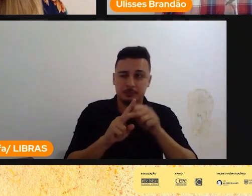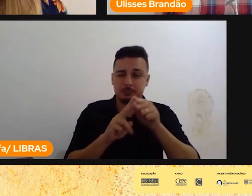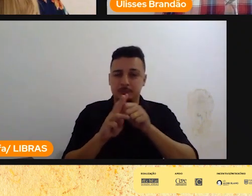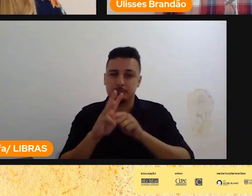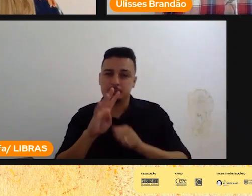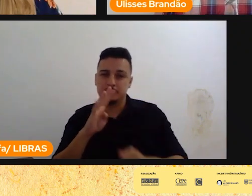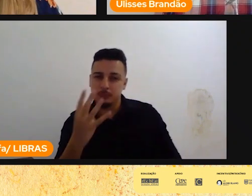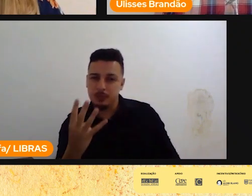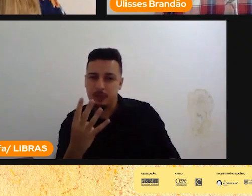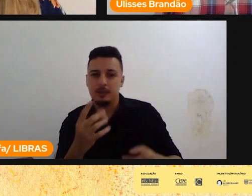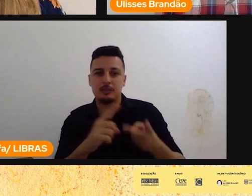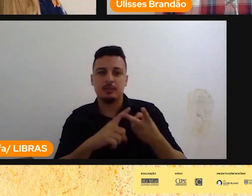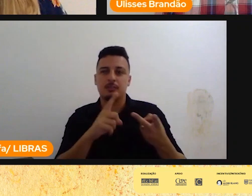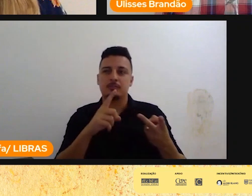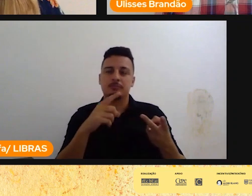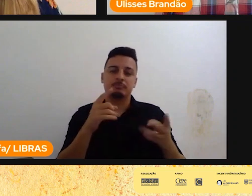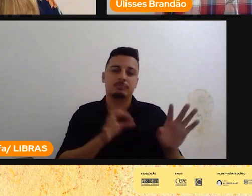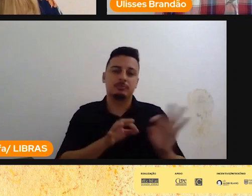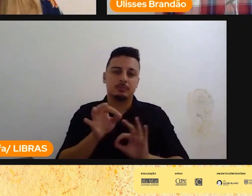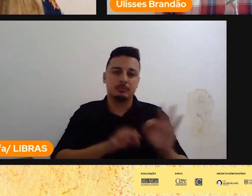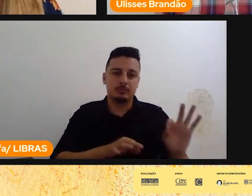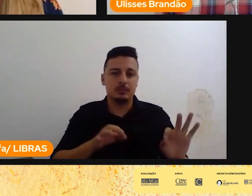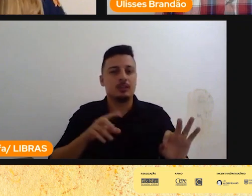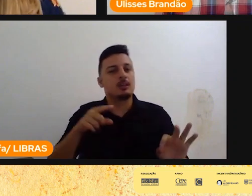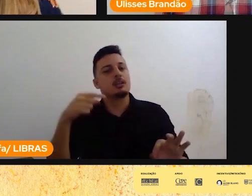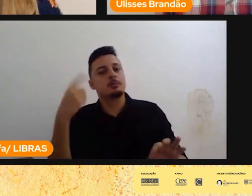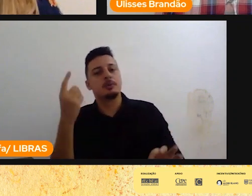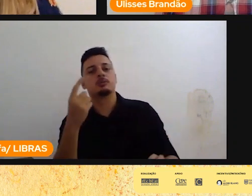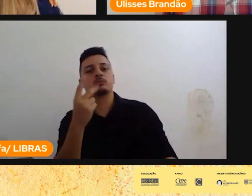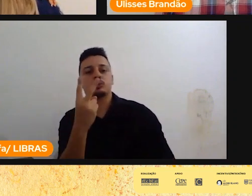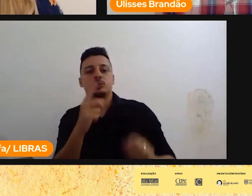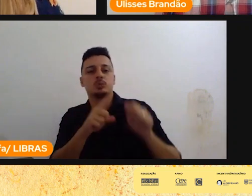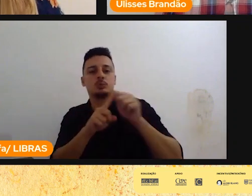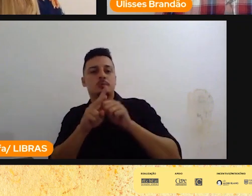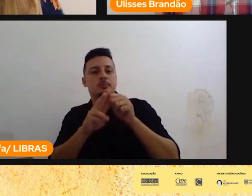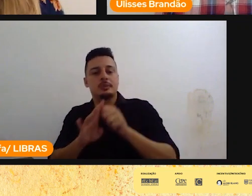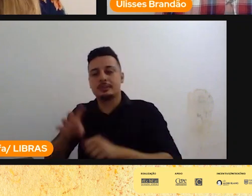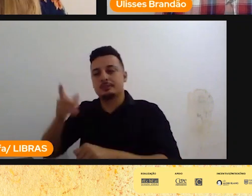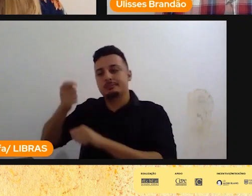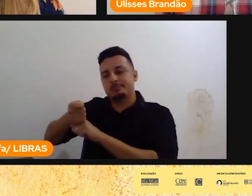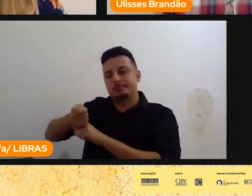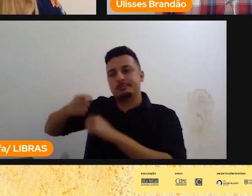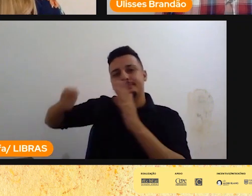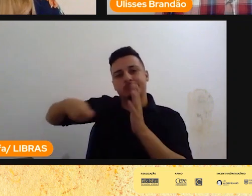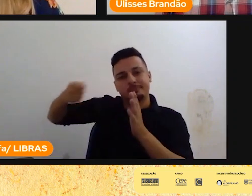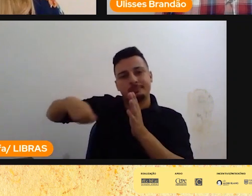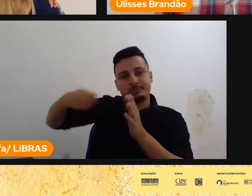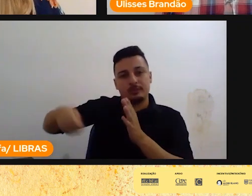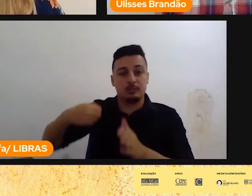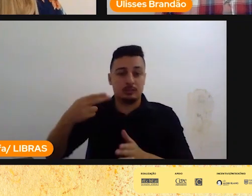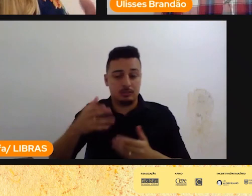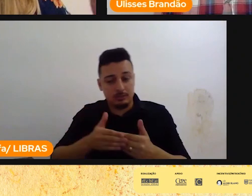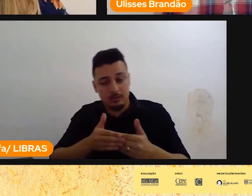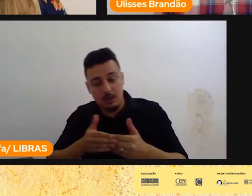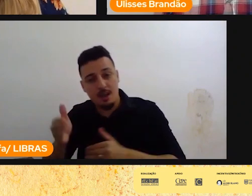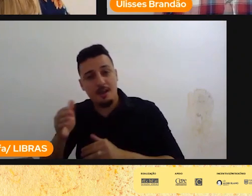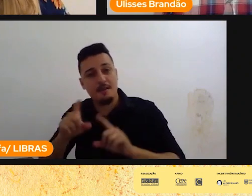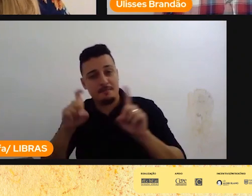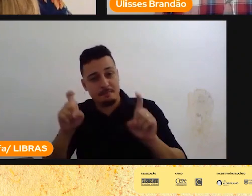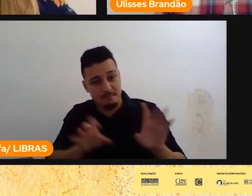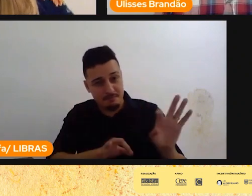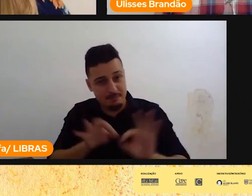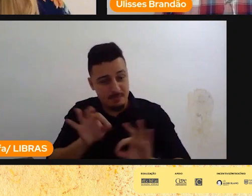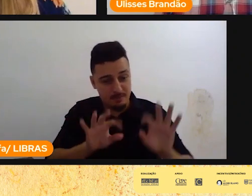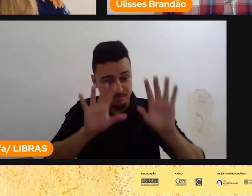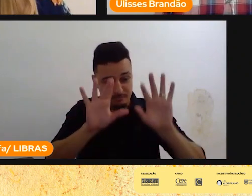são 2, e depois um processo de pós, às vezes um pouco mais largo, de 8 a 1 ano, assim. Mas enquanto eu estou fazendo um longo de